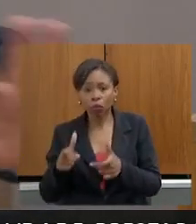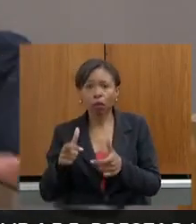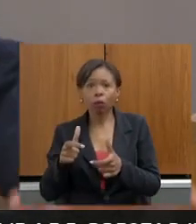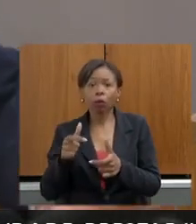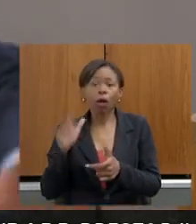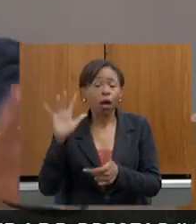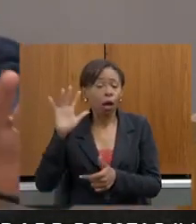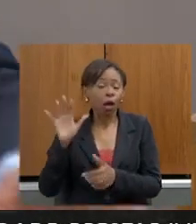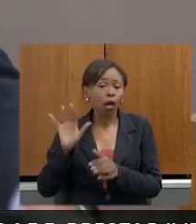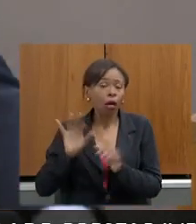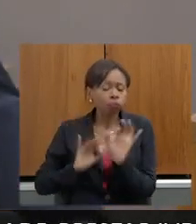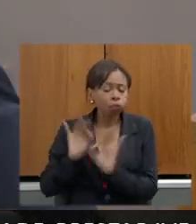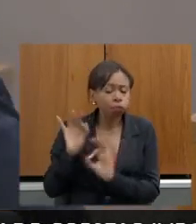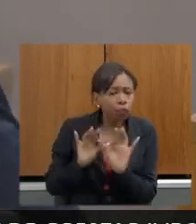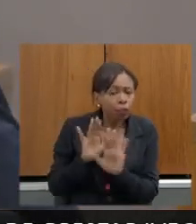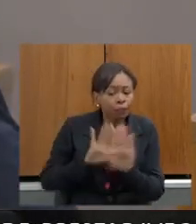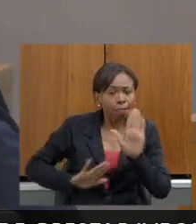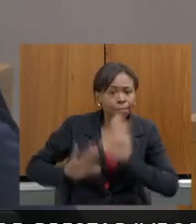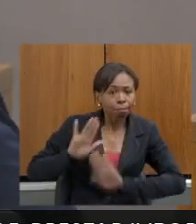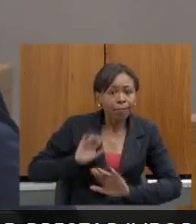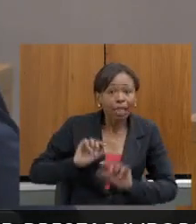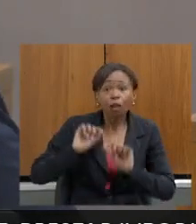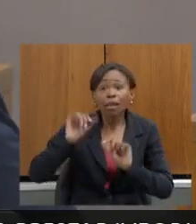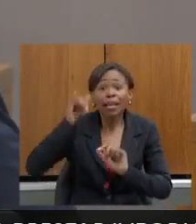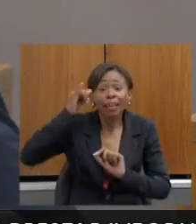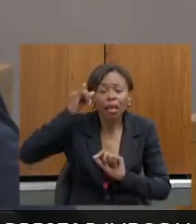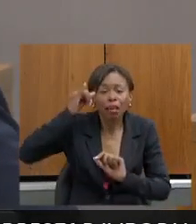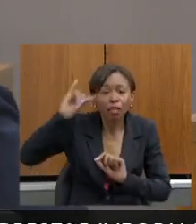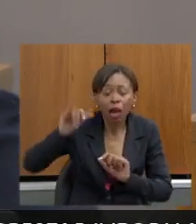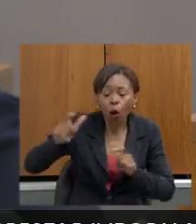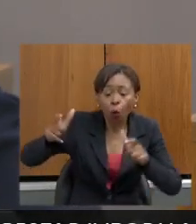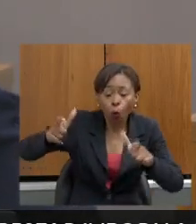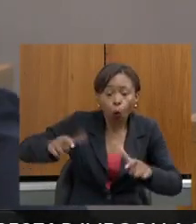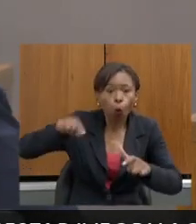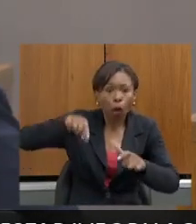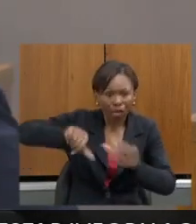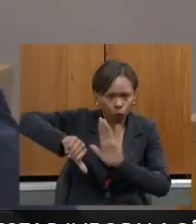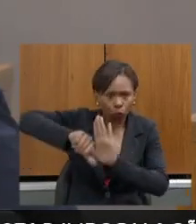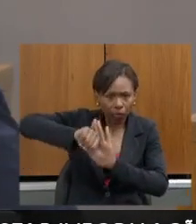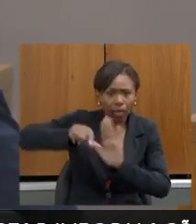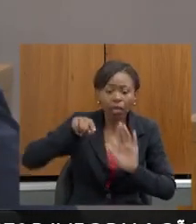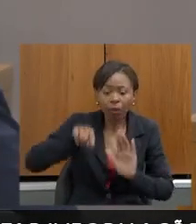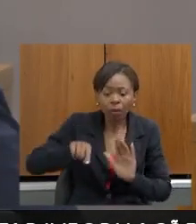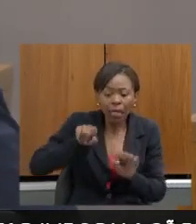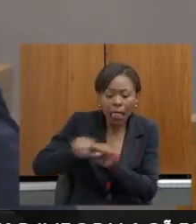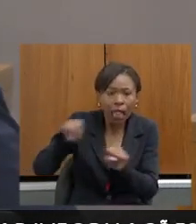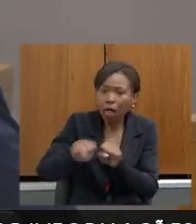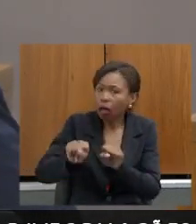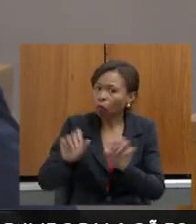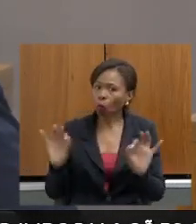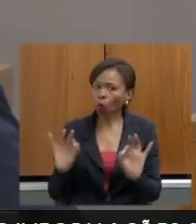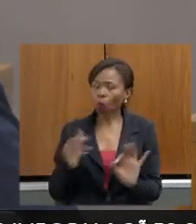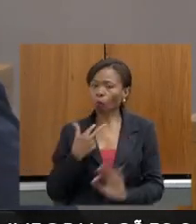todo cuidado para manter intacto o local do crime